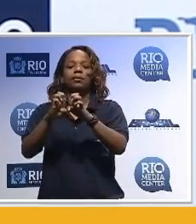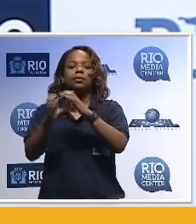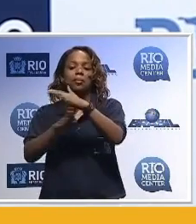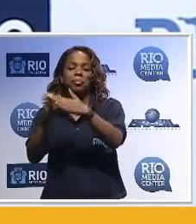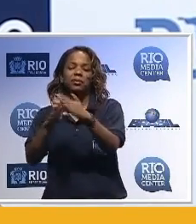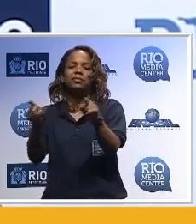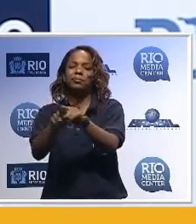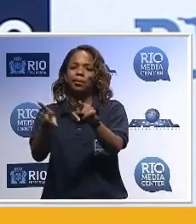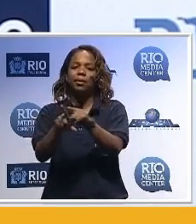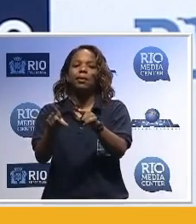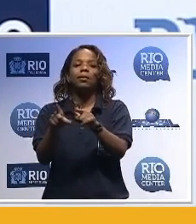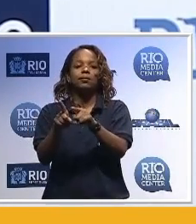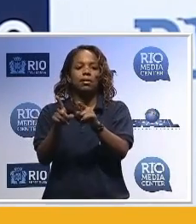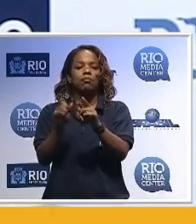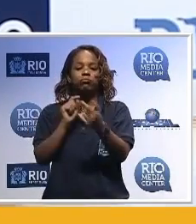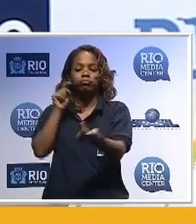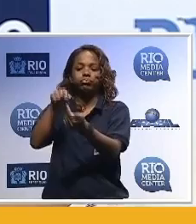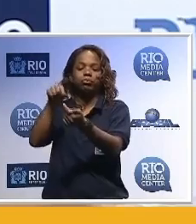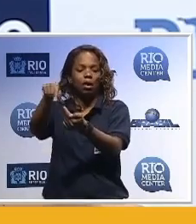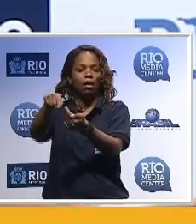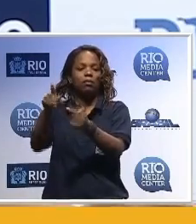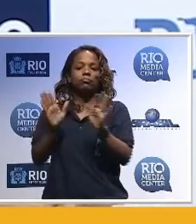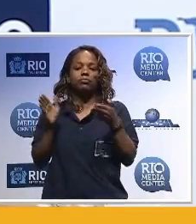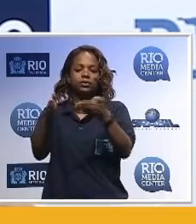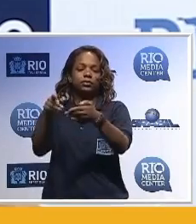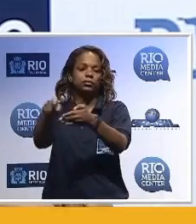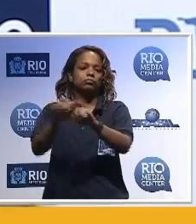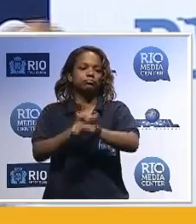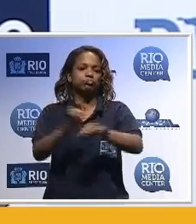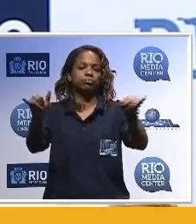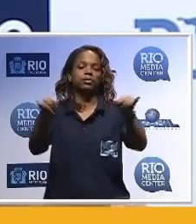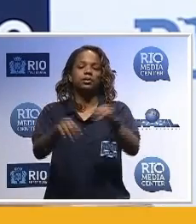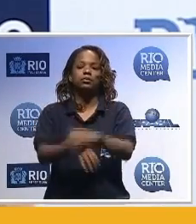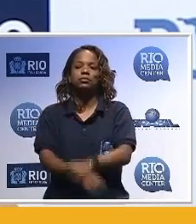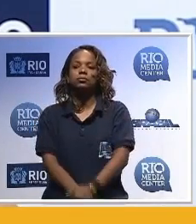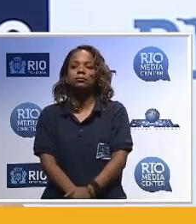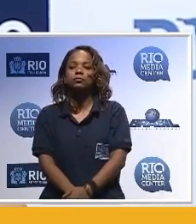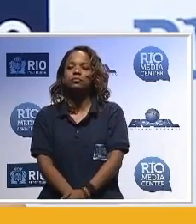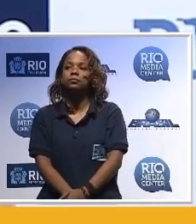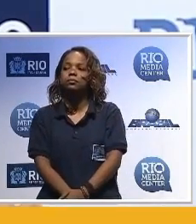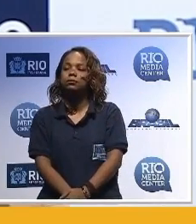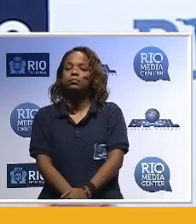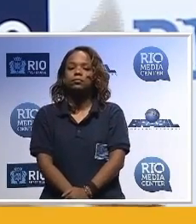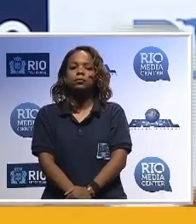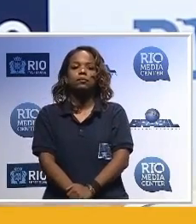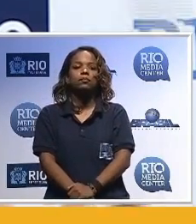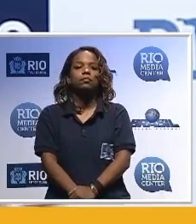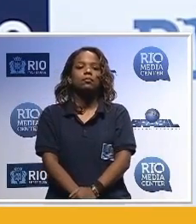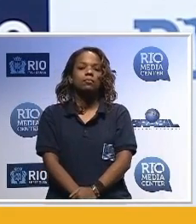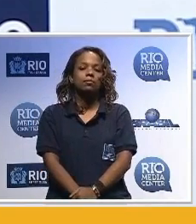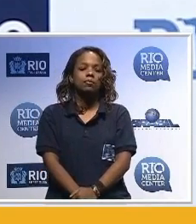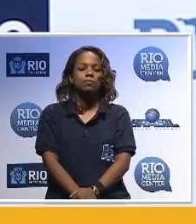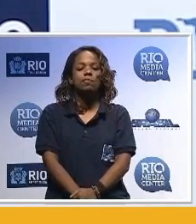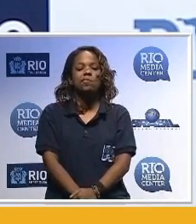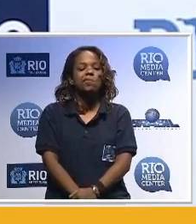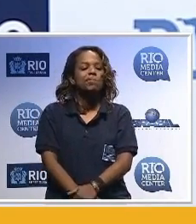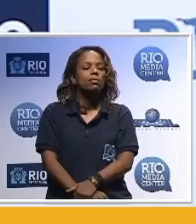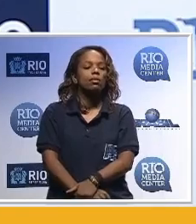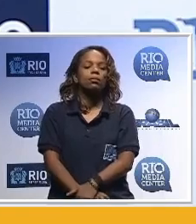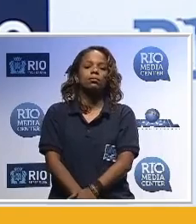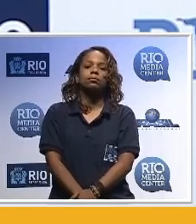acho que é muito nesse sentido que a gente queria deixar essa mensagem. Vamos ver se nós temos aí.